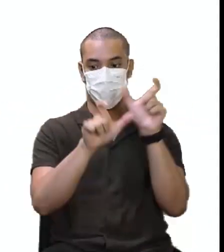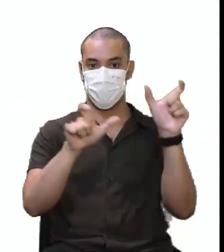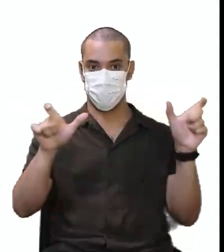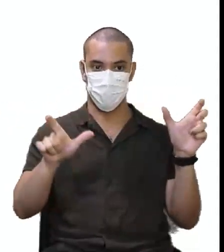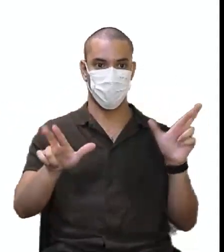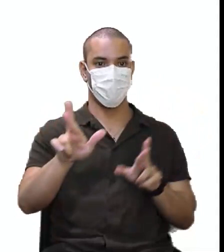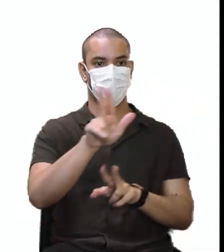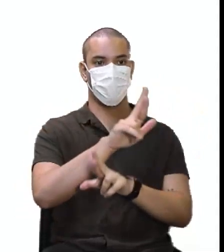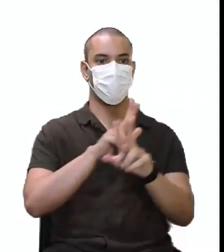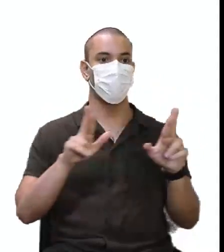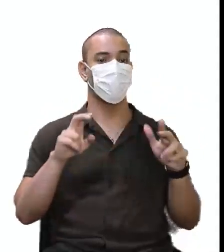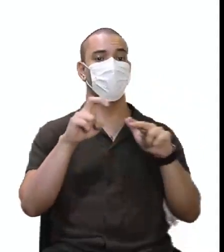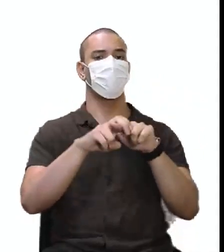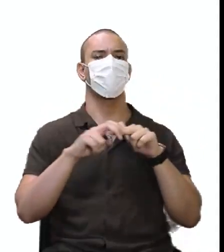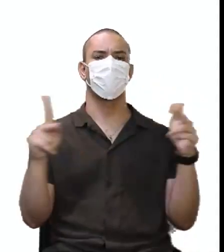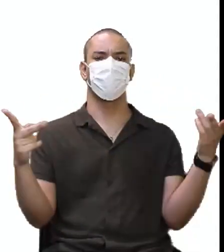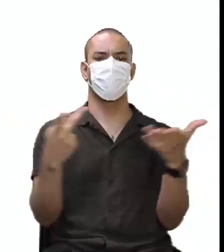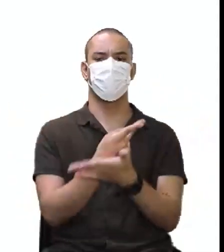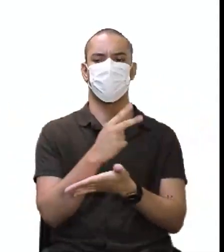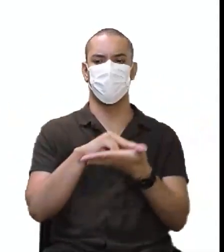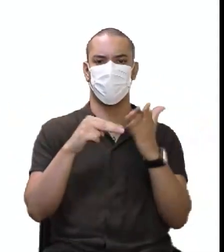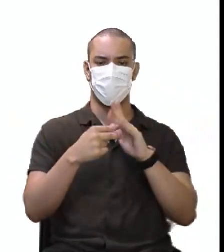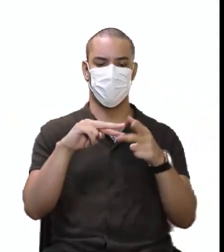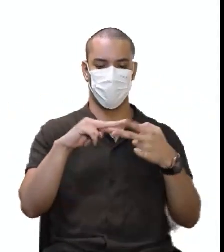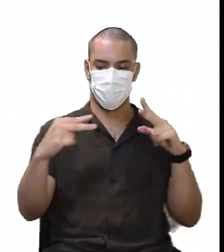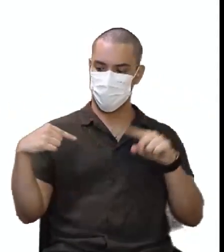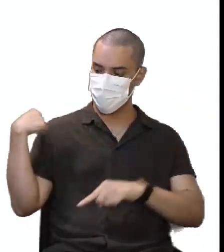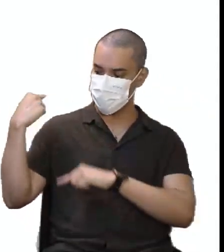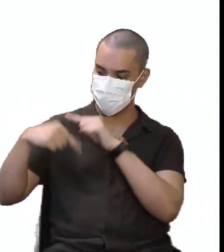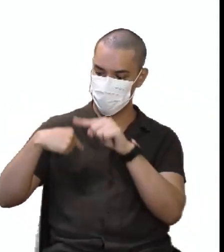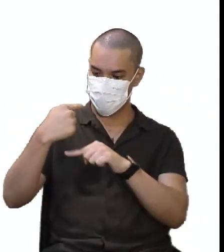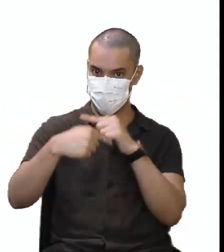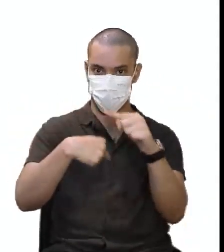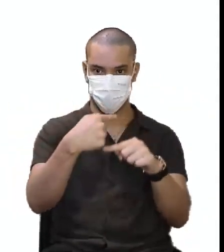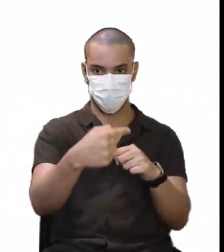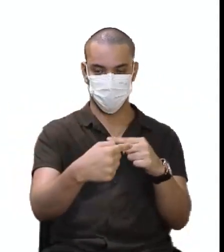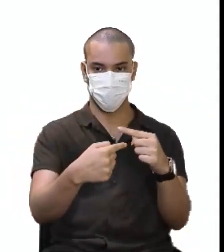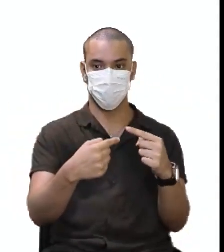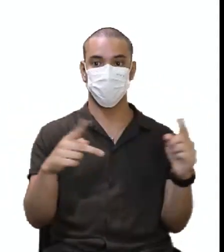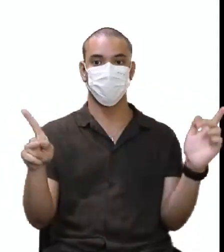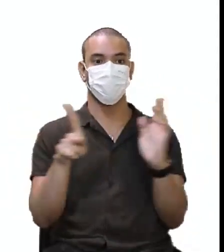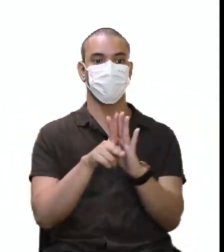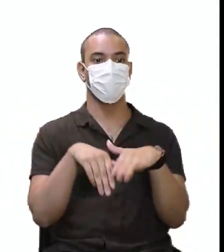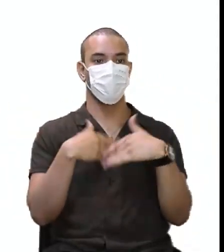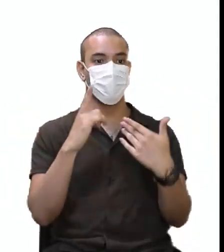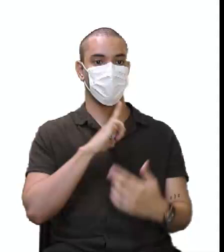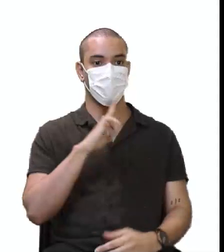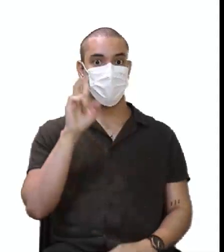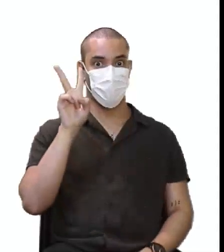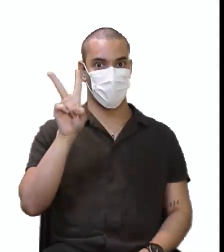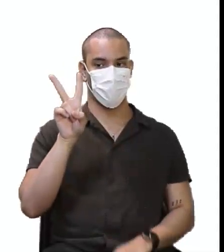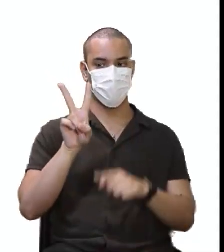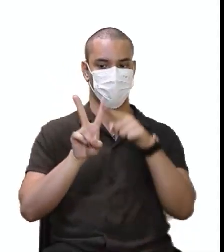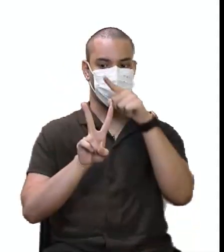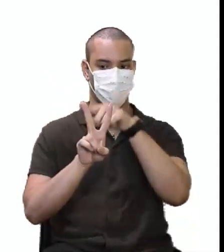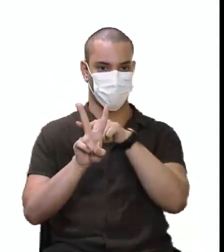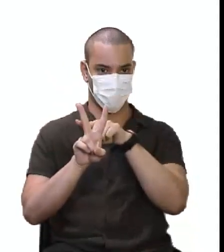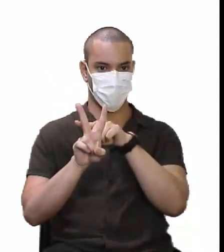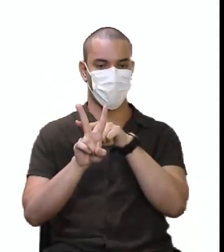convenientes. A este evento chamamos de hereditariedade, e para a qual temos 2